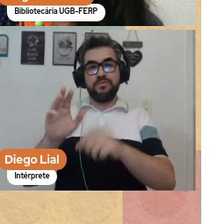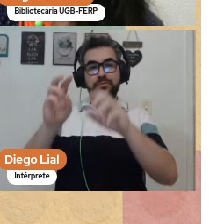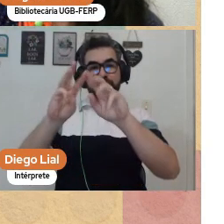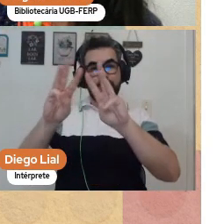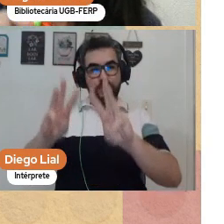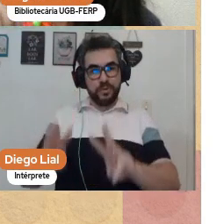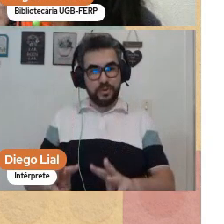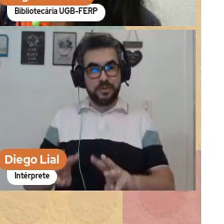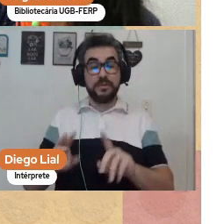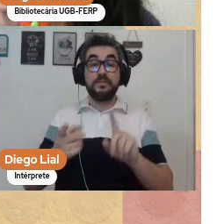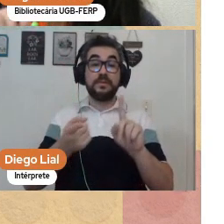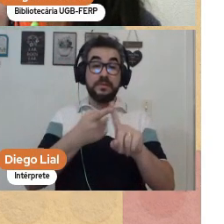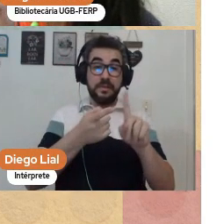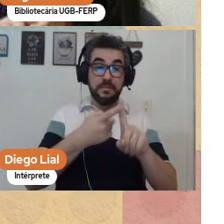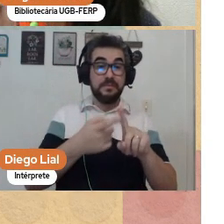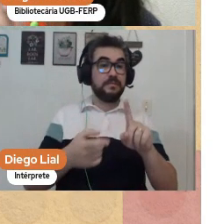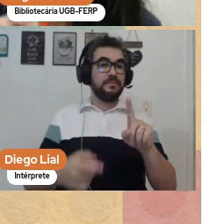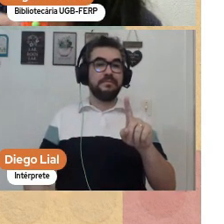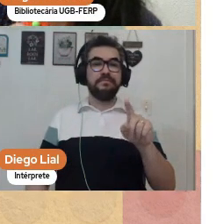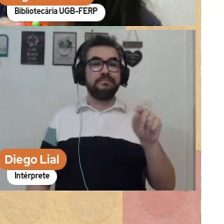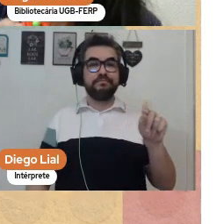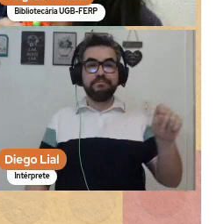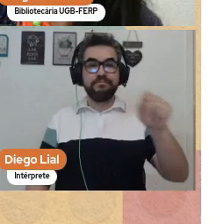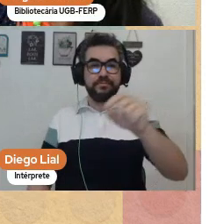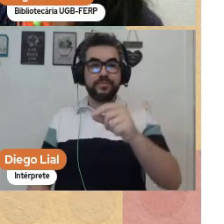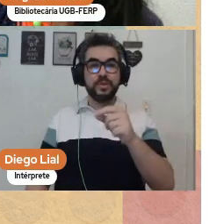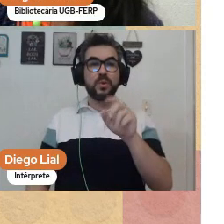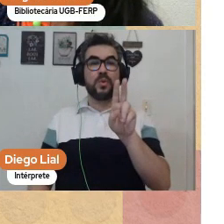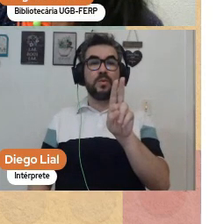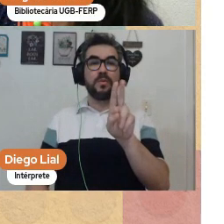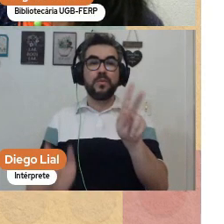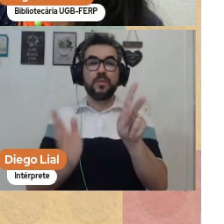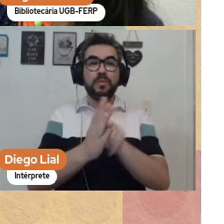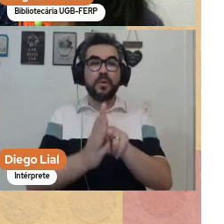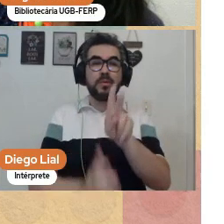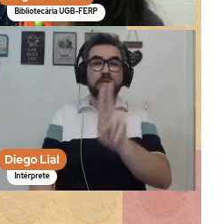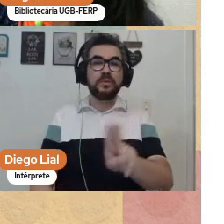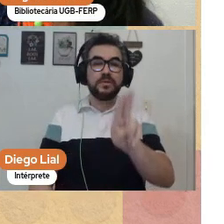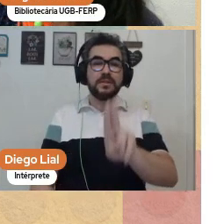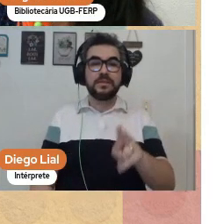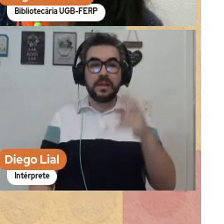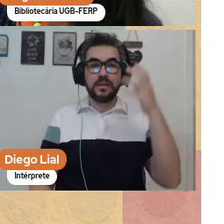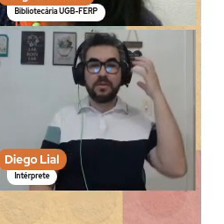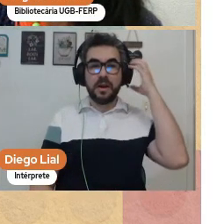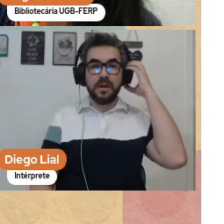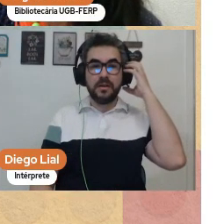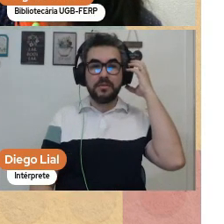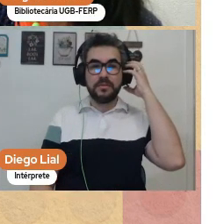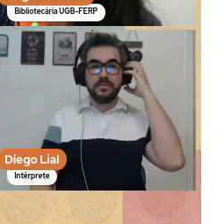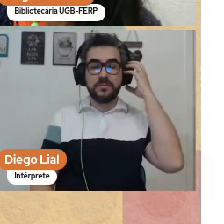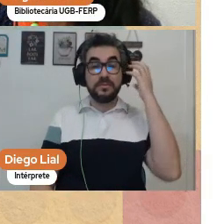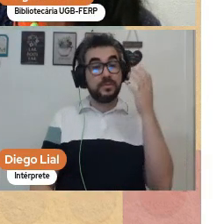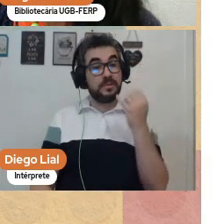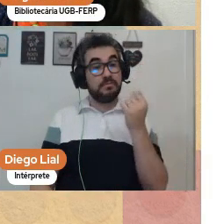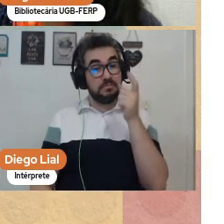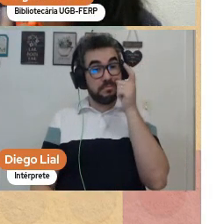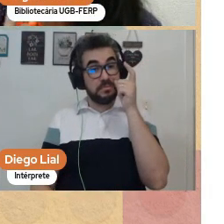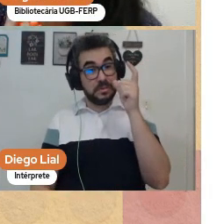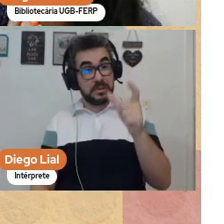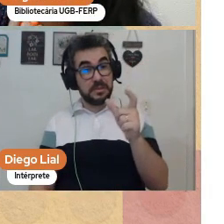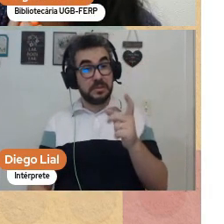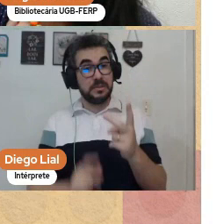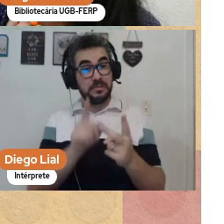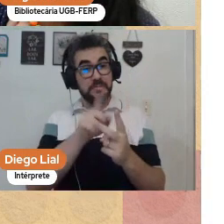universitárias. Então, é interessante esses dois trabalhos, porque são tratativas diferentes, justamente